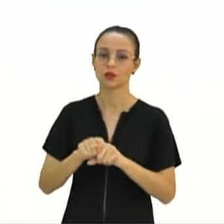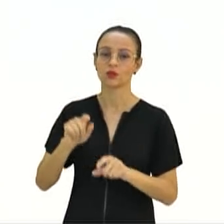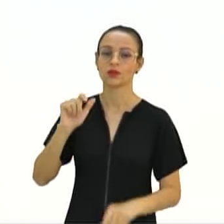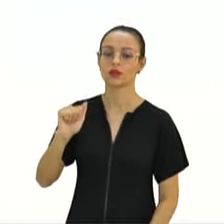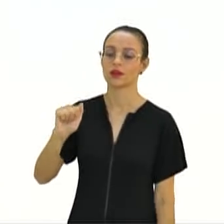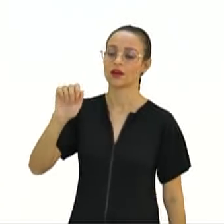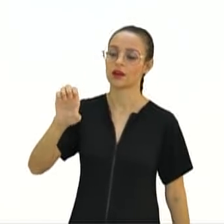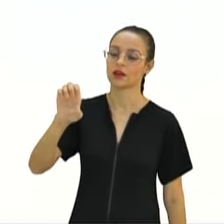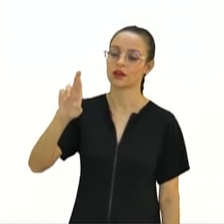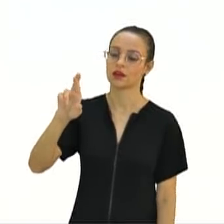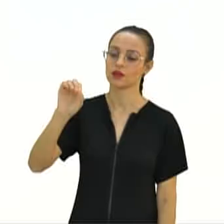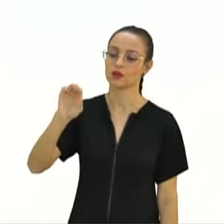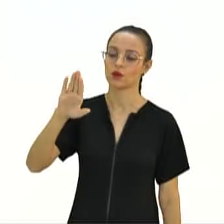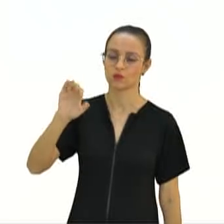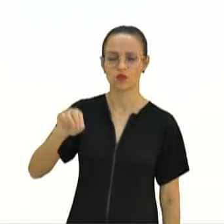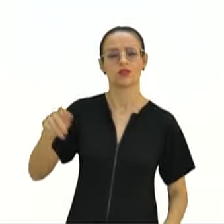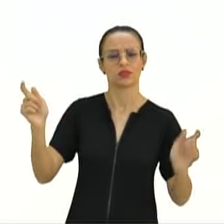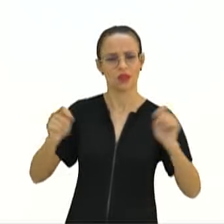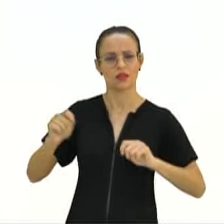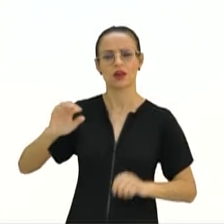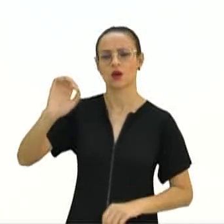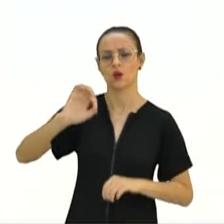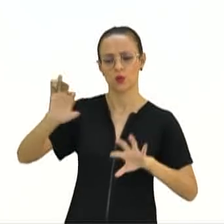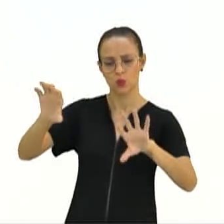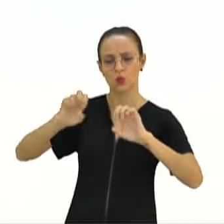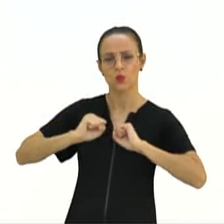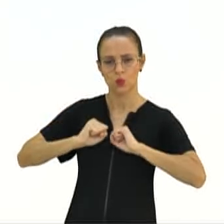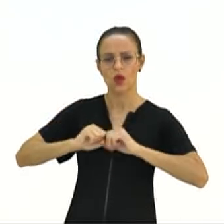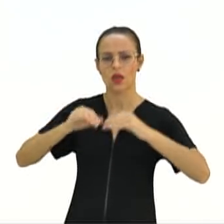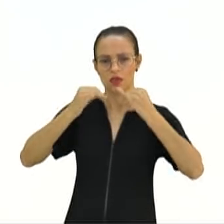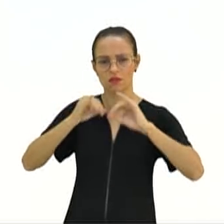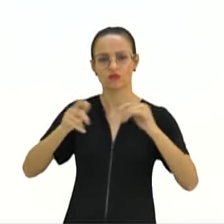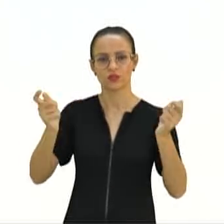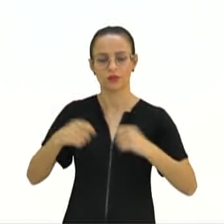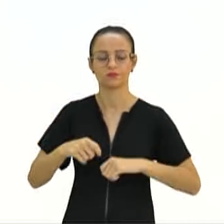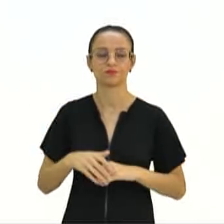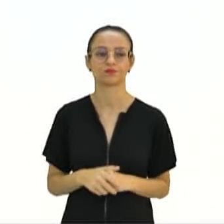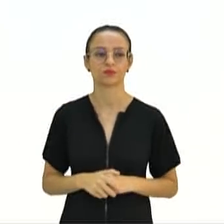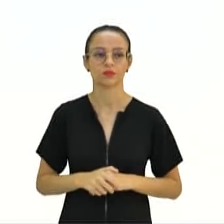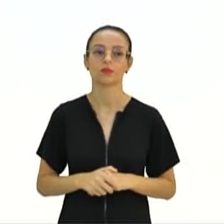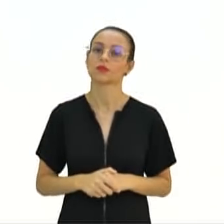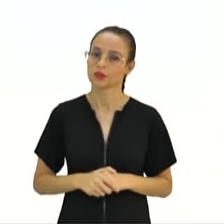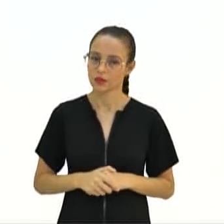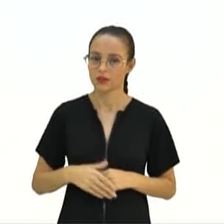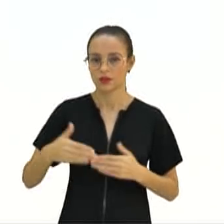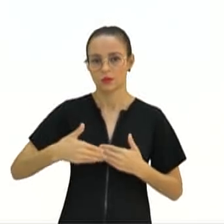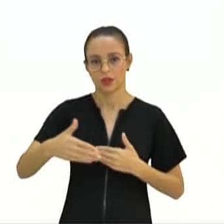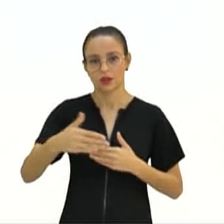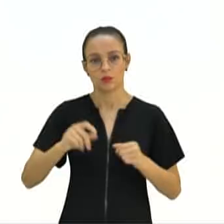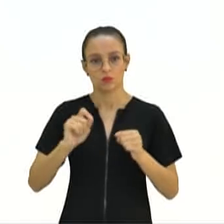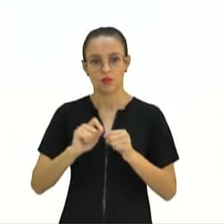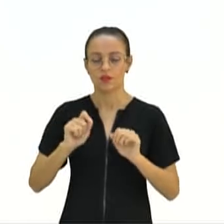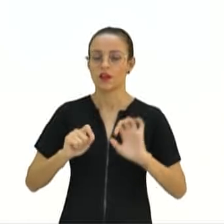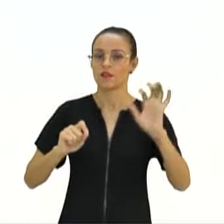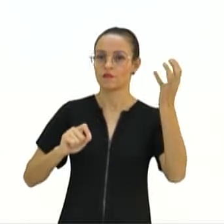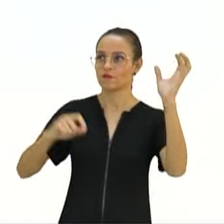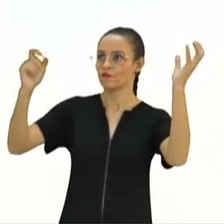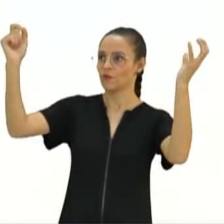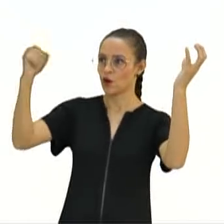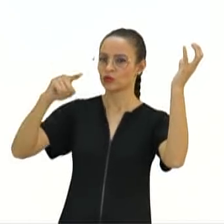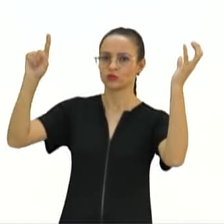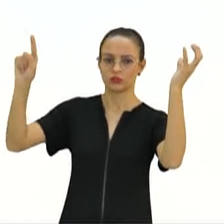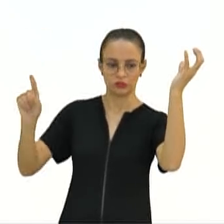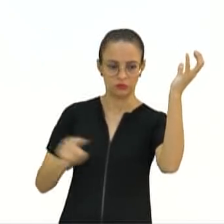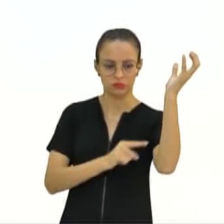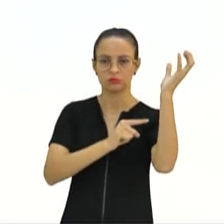que podiam consumir o oxigênio como forma de obter energia. Claro, a partir do momento em que houve a fotossíntese, produção de